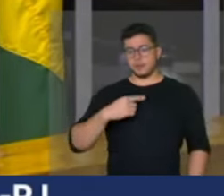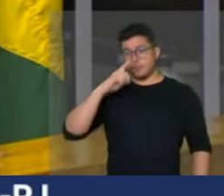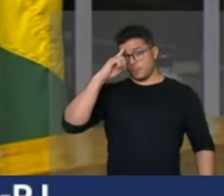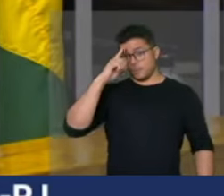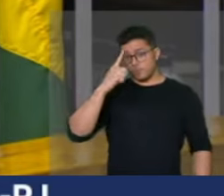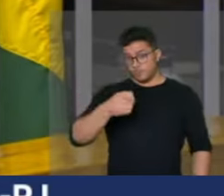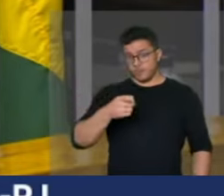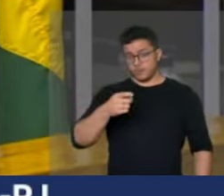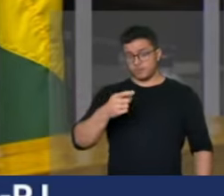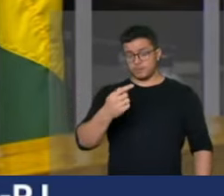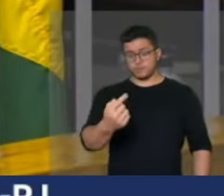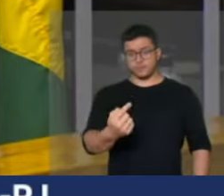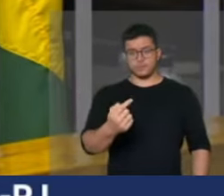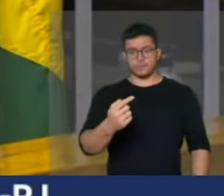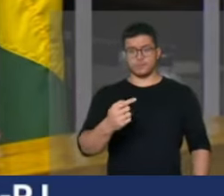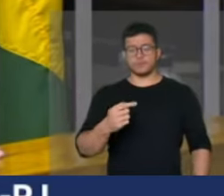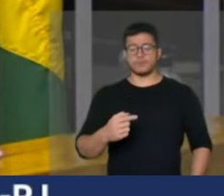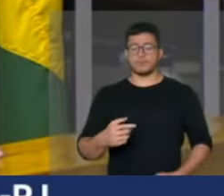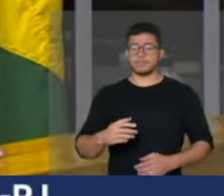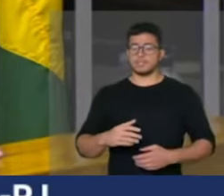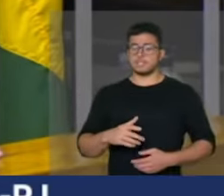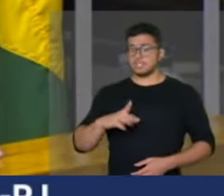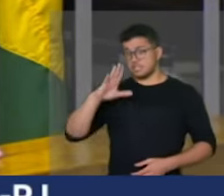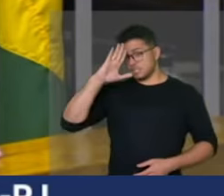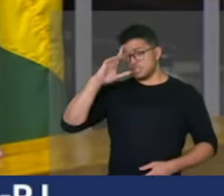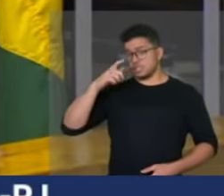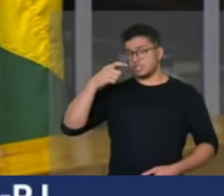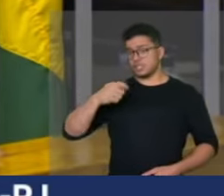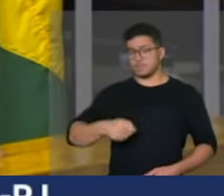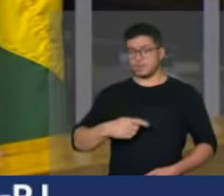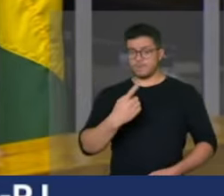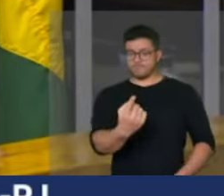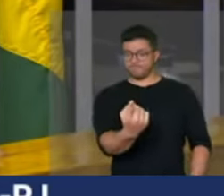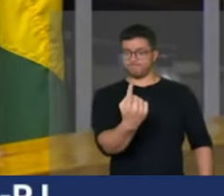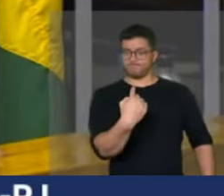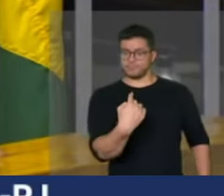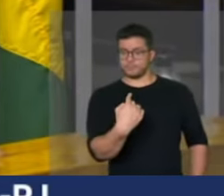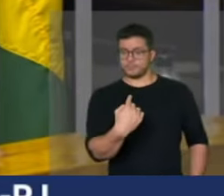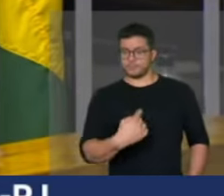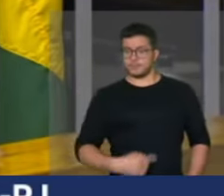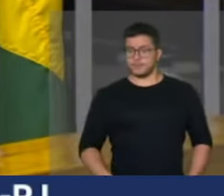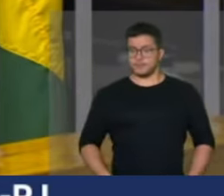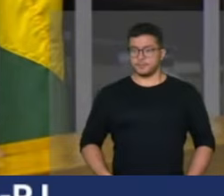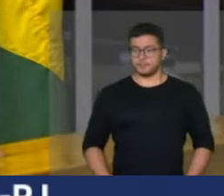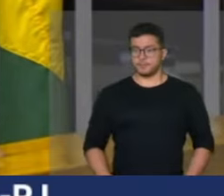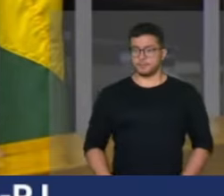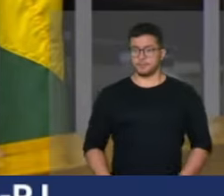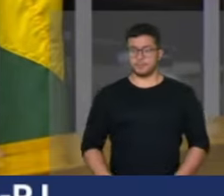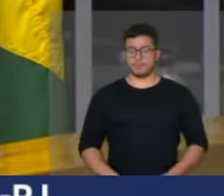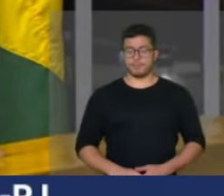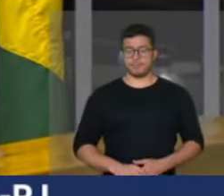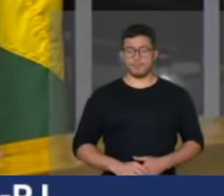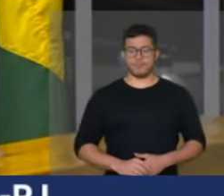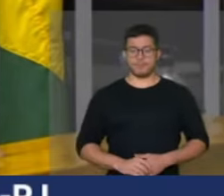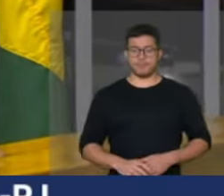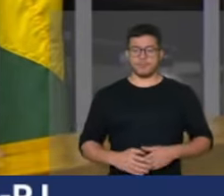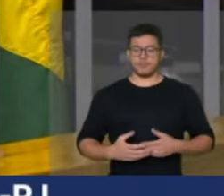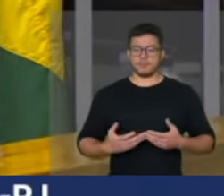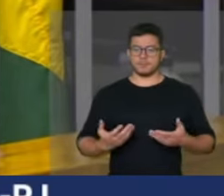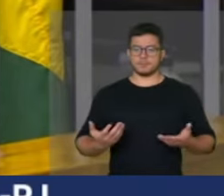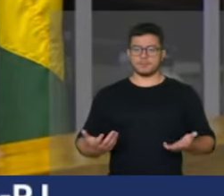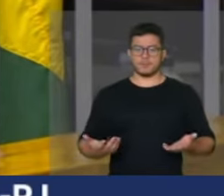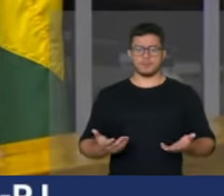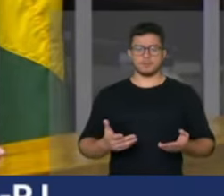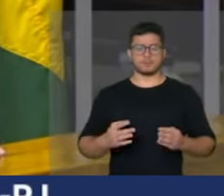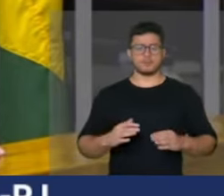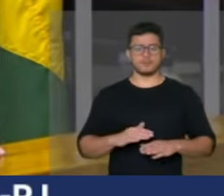você, ditadura é quando você manda em mim. Toda essa escalada de